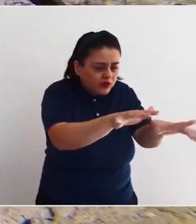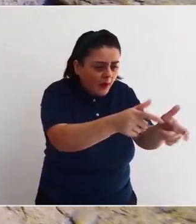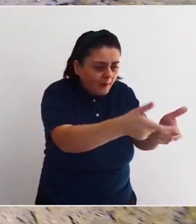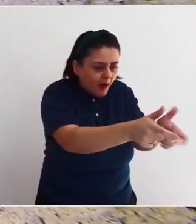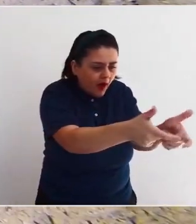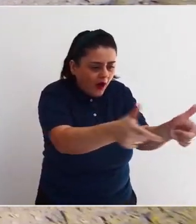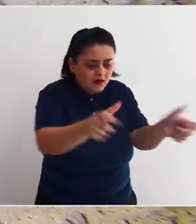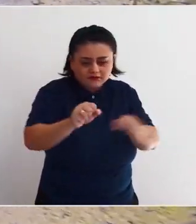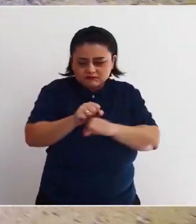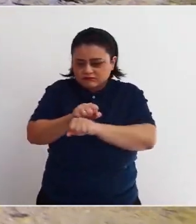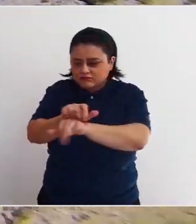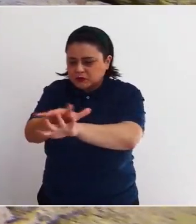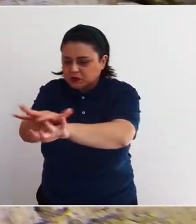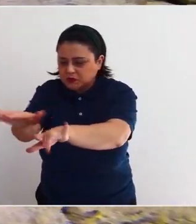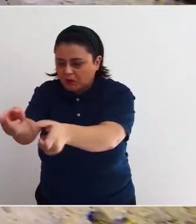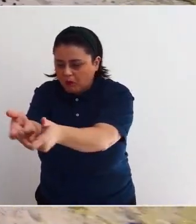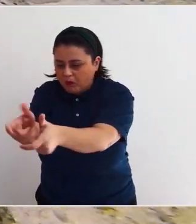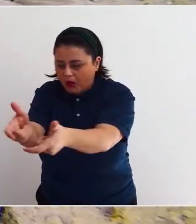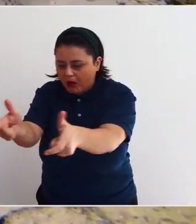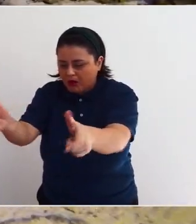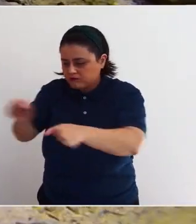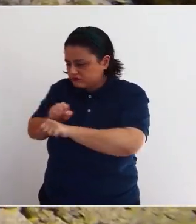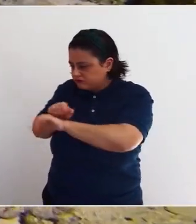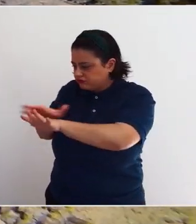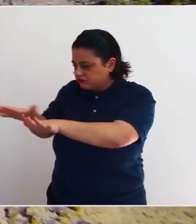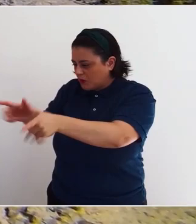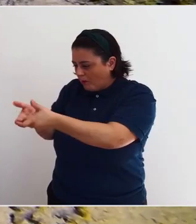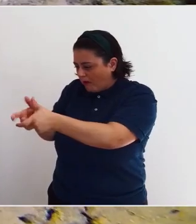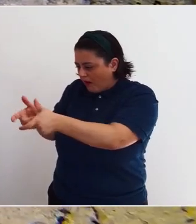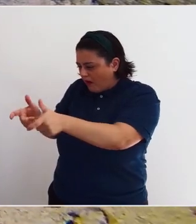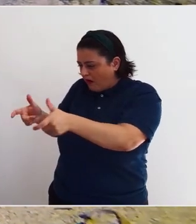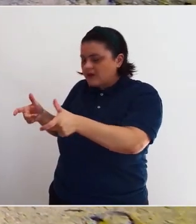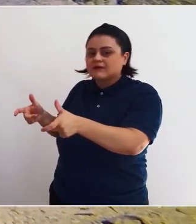expansão da sua região invasora.